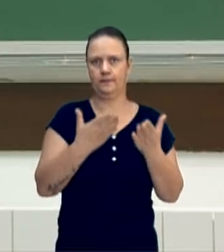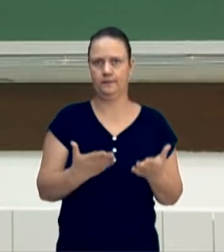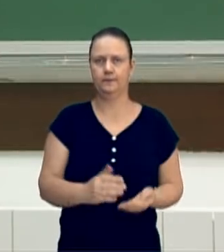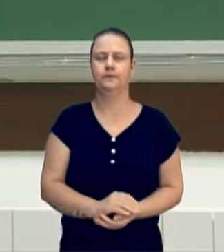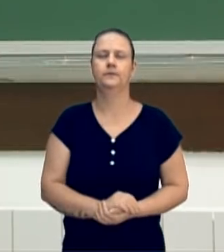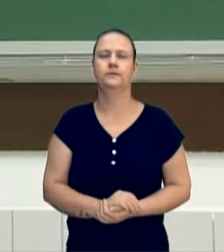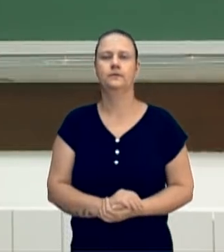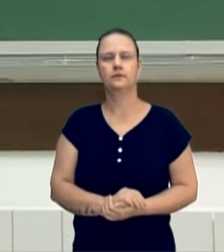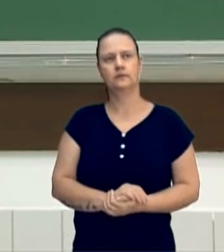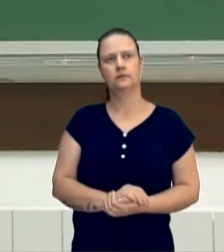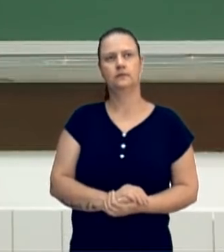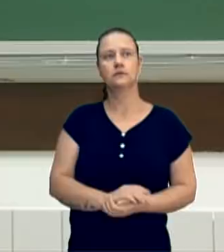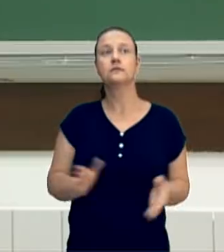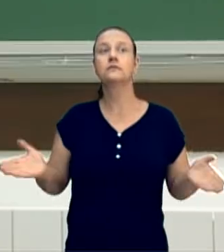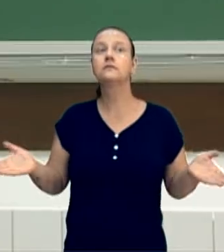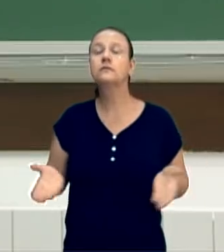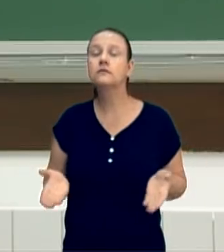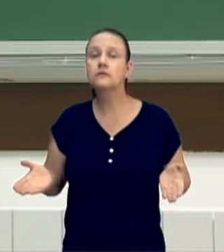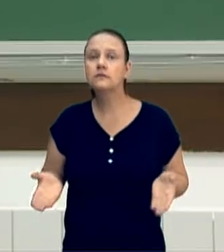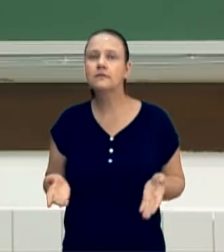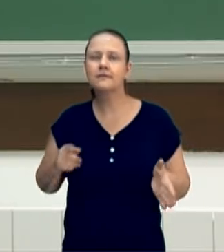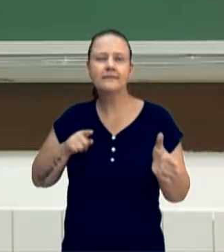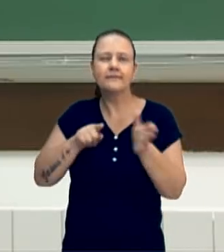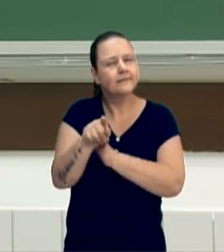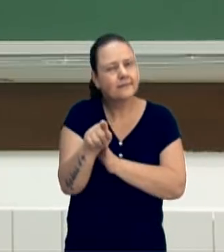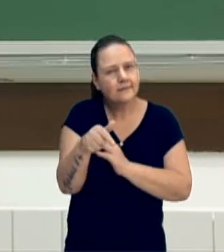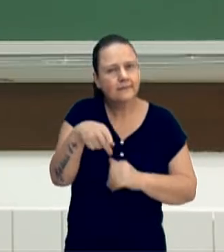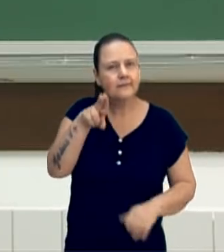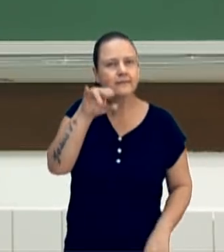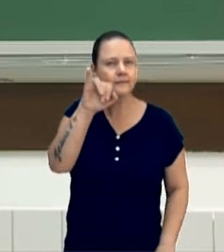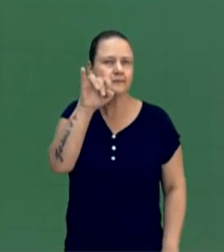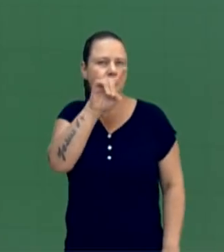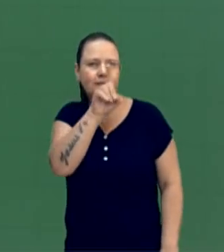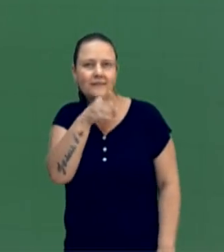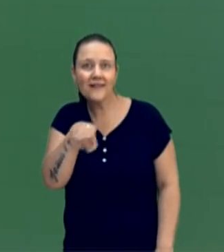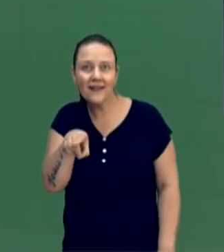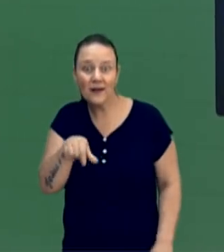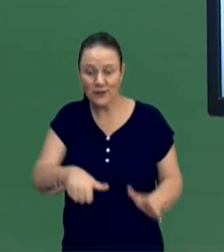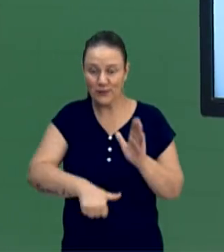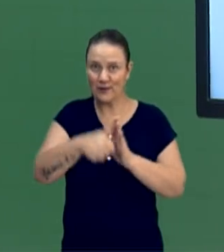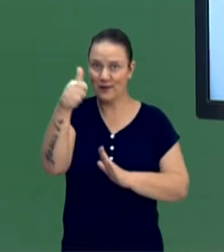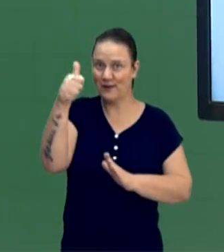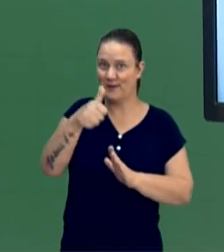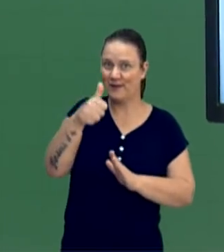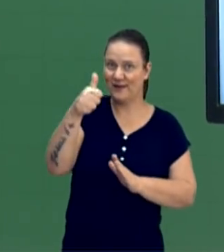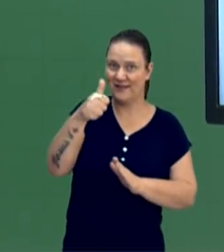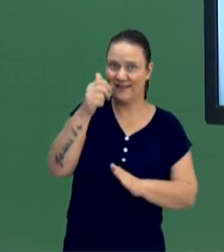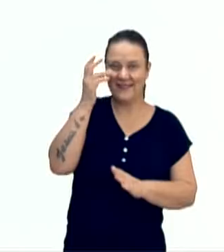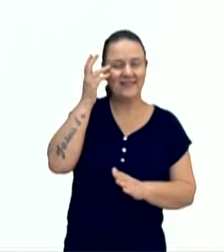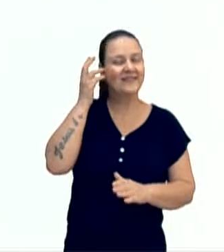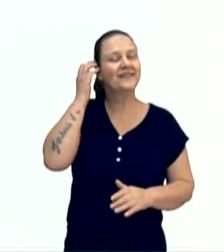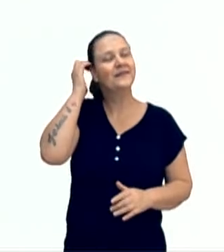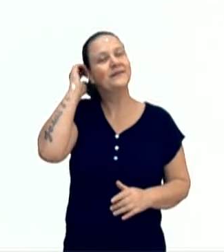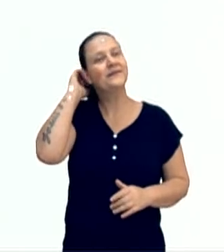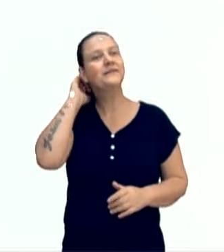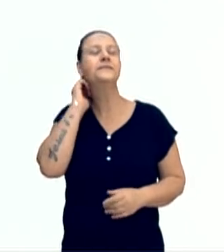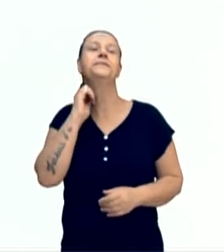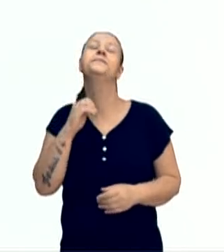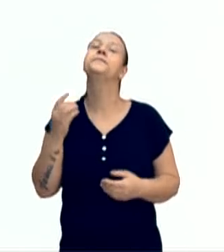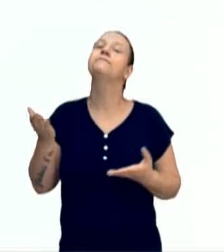lá. E agora, um quiz. Não fizemos nenhum quiz hoje, o primeiro, né? Olhe lá. Então você